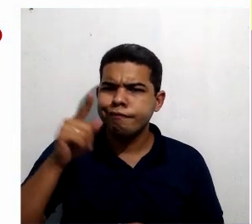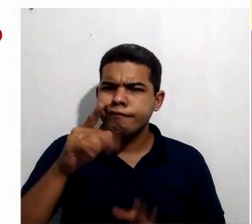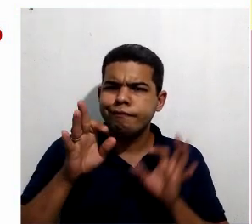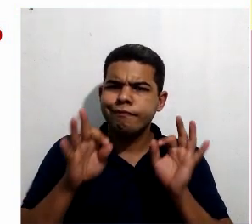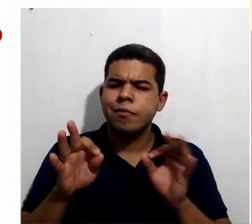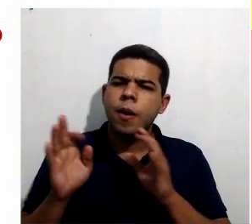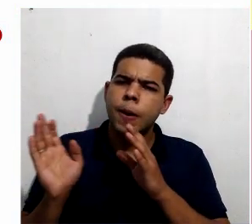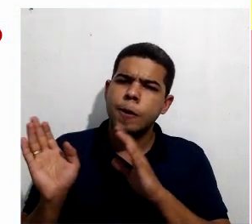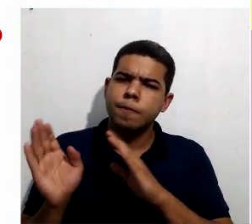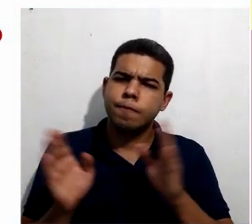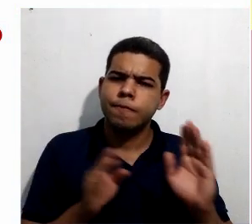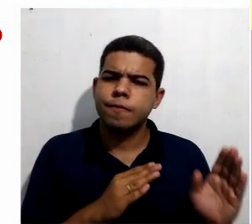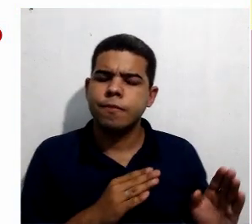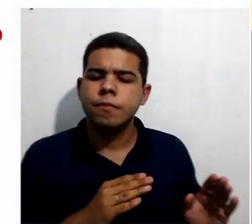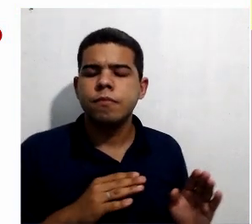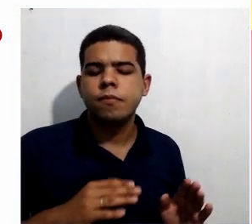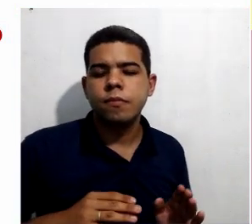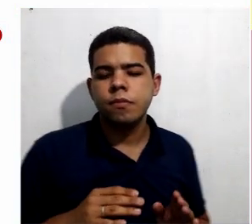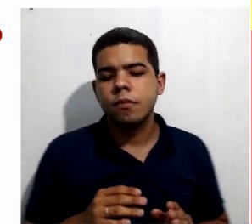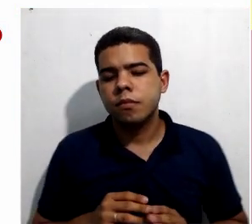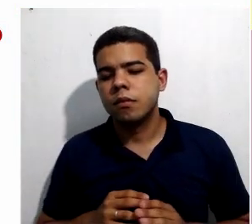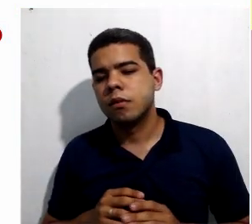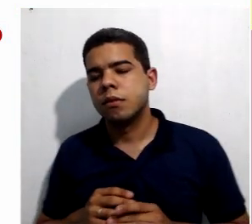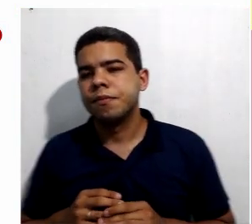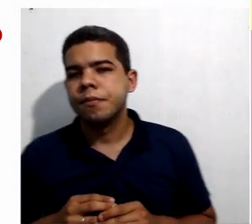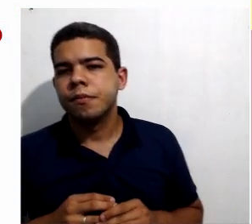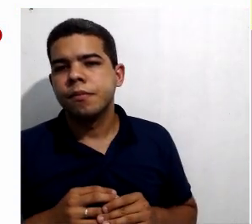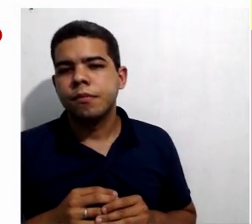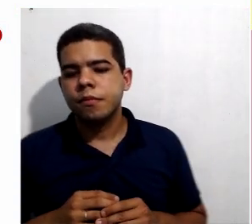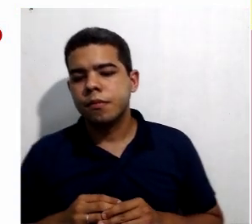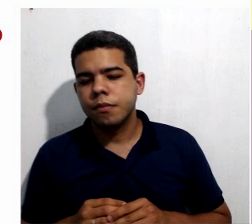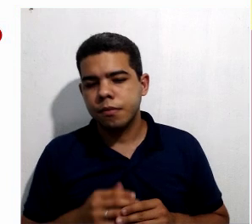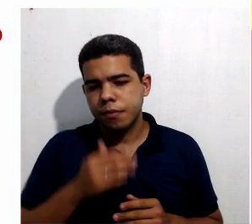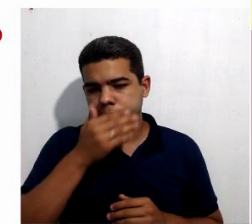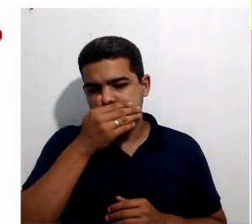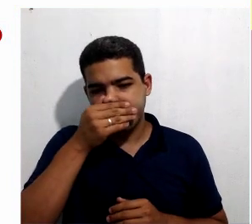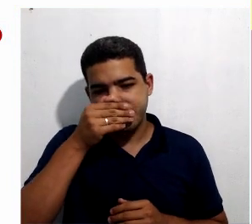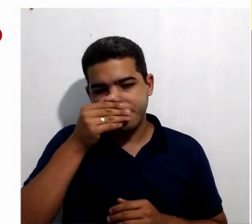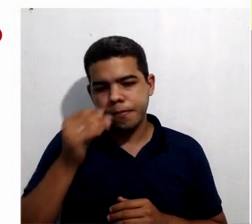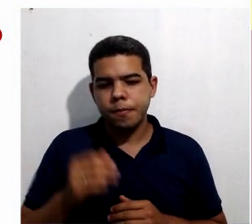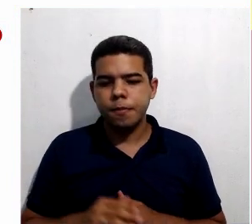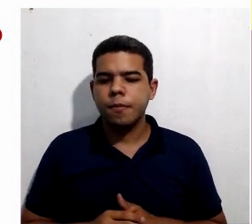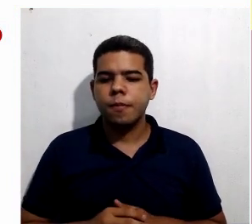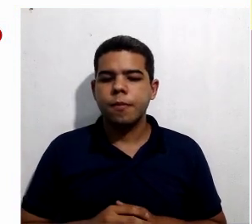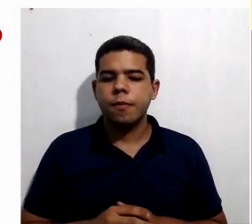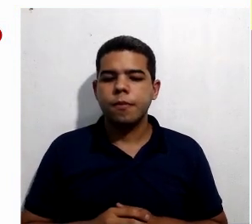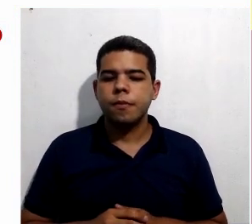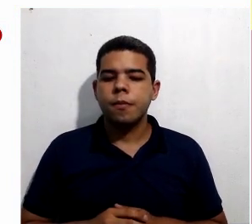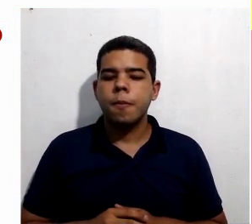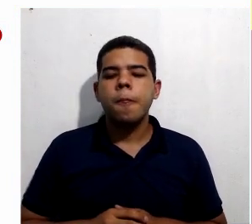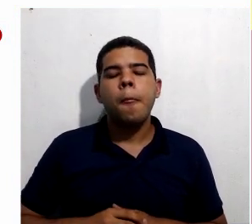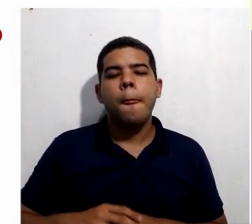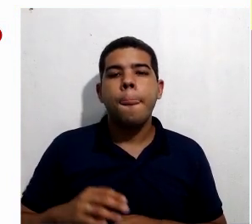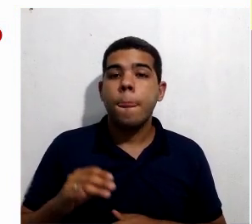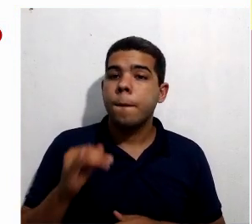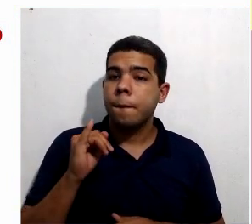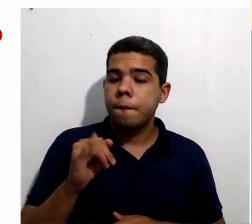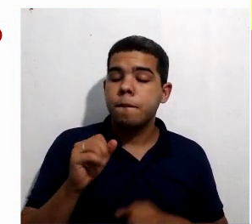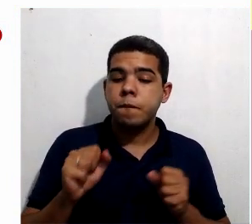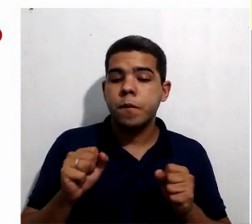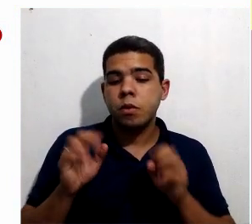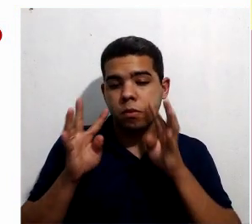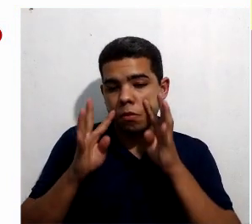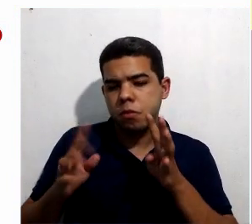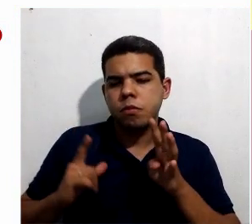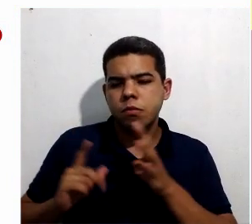consegue observar que realmente é uma sequência da potenciação de base 2. E aqui você pode